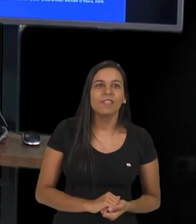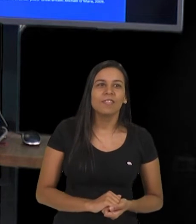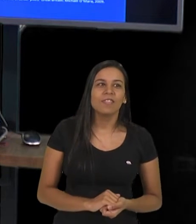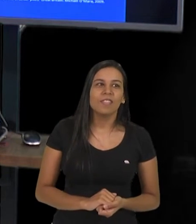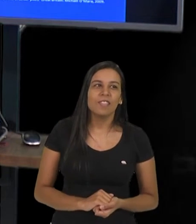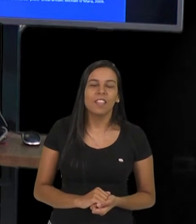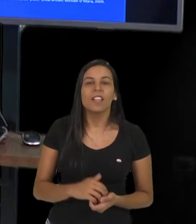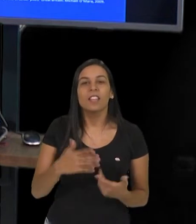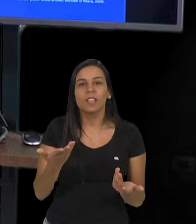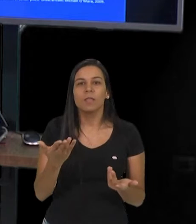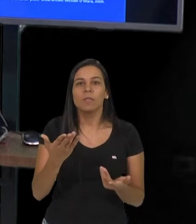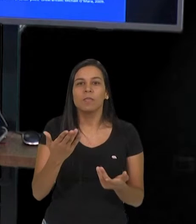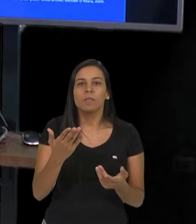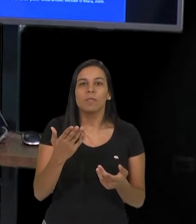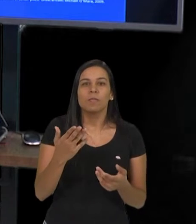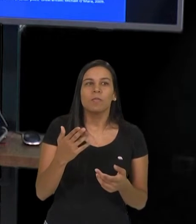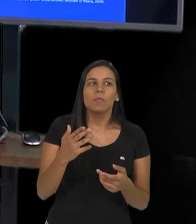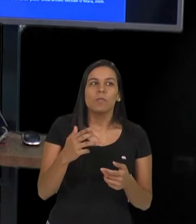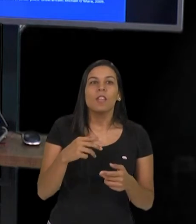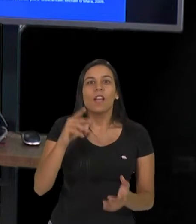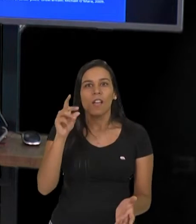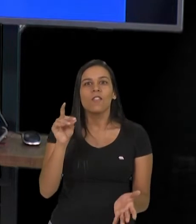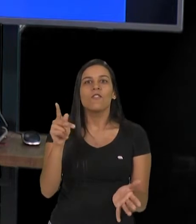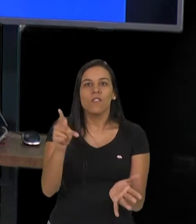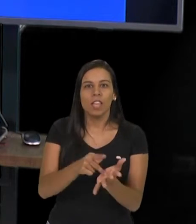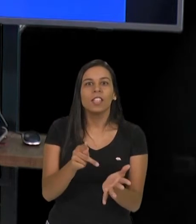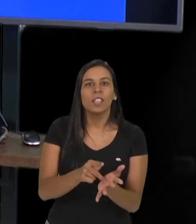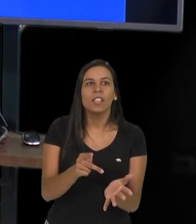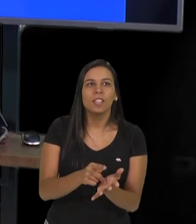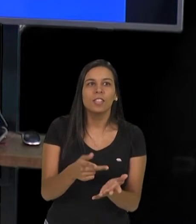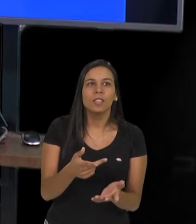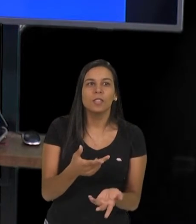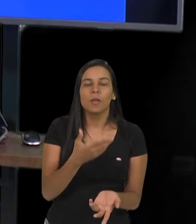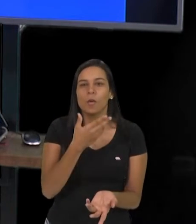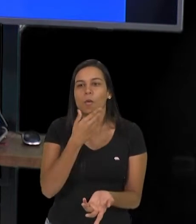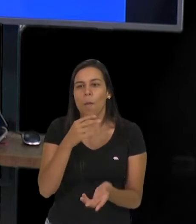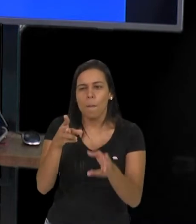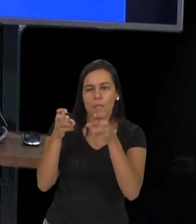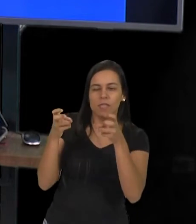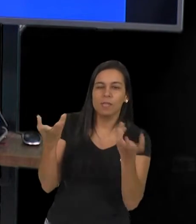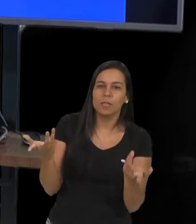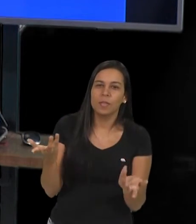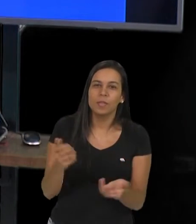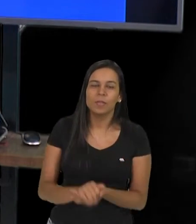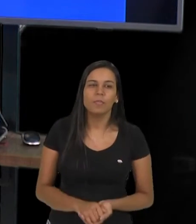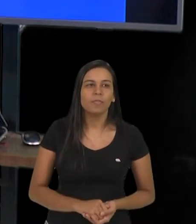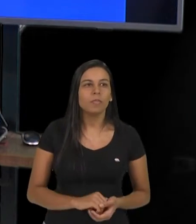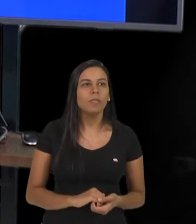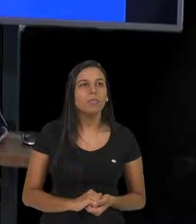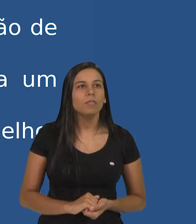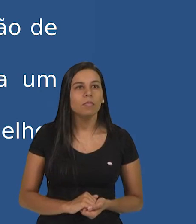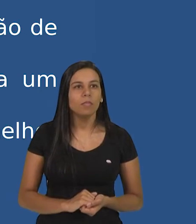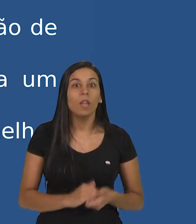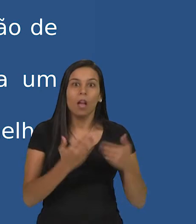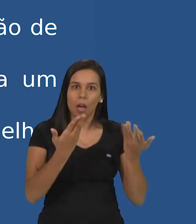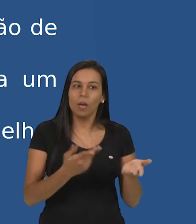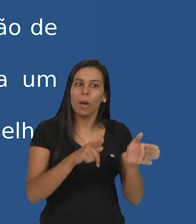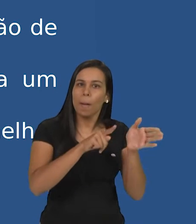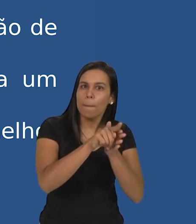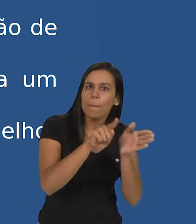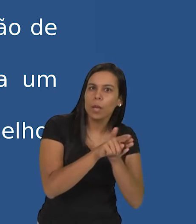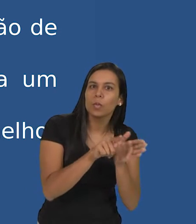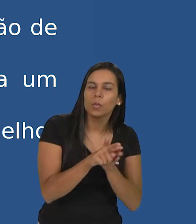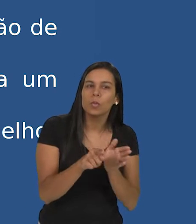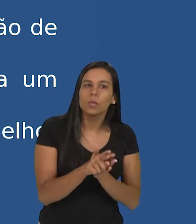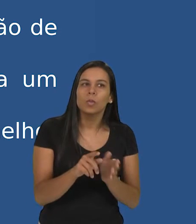vaca derrubou, né? Porque na hora da verdade o fazendeiro percebeu. Então, veja, aqui sim a gente chegou nas nossas perguntas, né? Que a gente